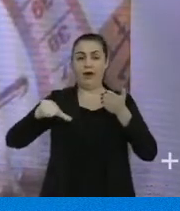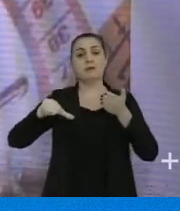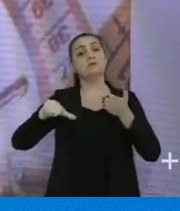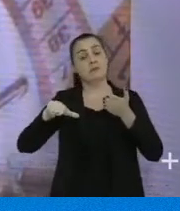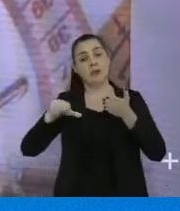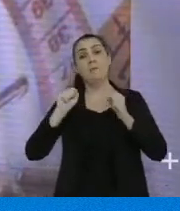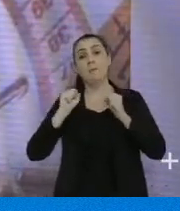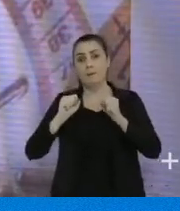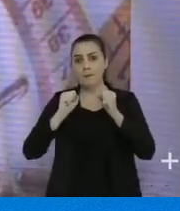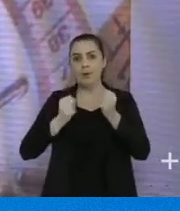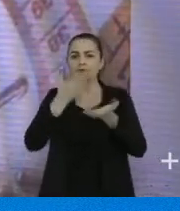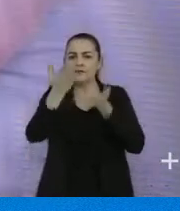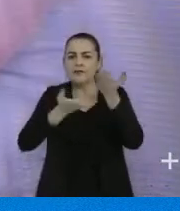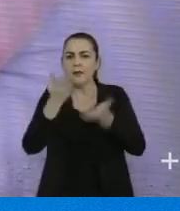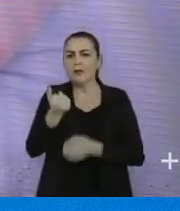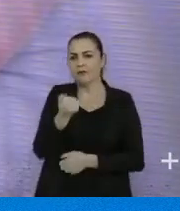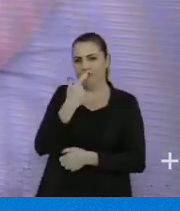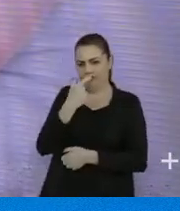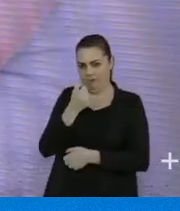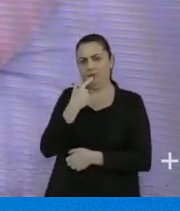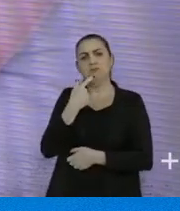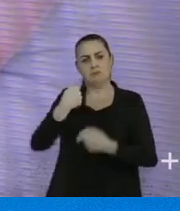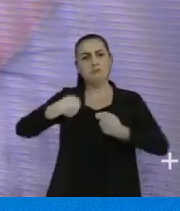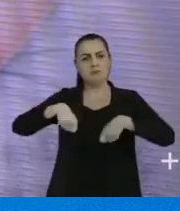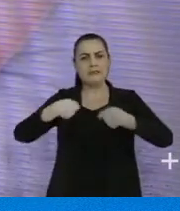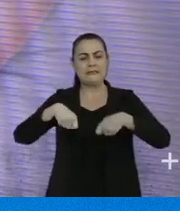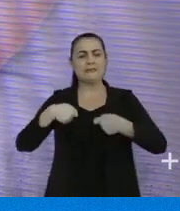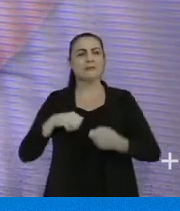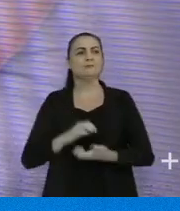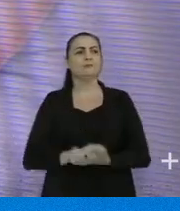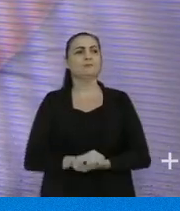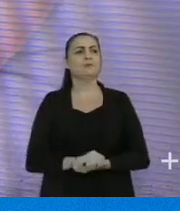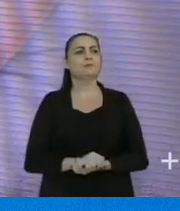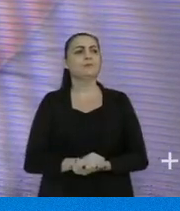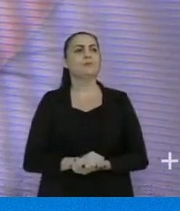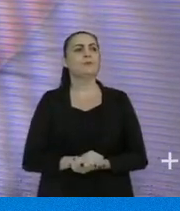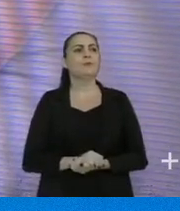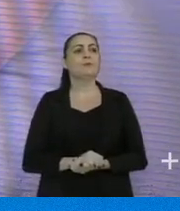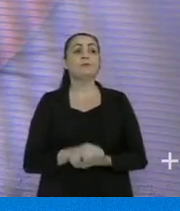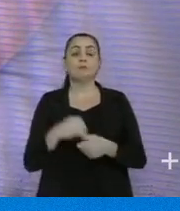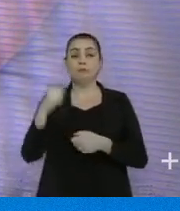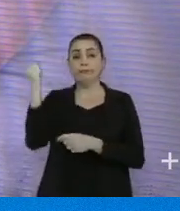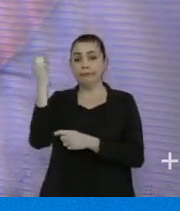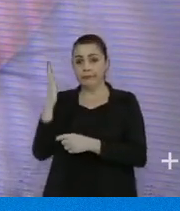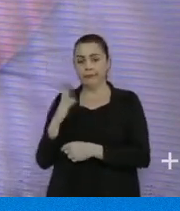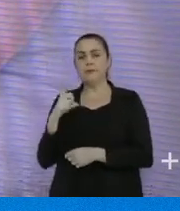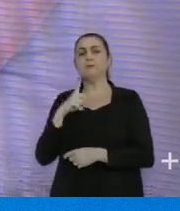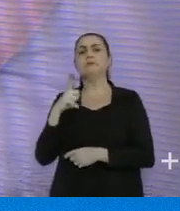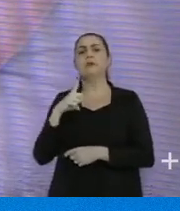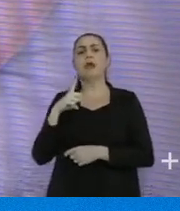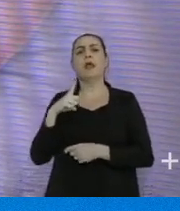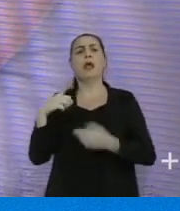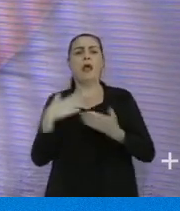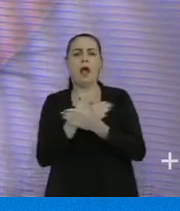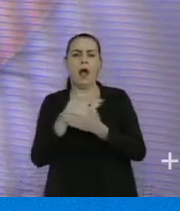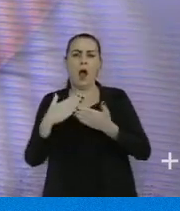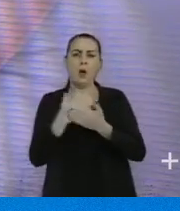farmacologicamente e deve. Bom, no Brasil, nós temos algumas substâncias